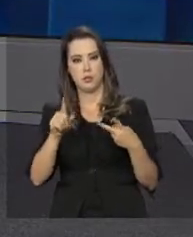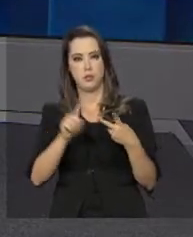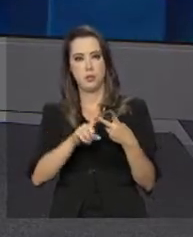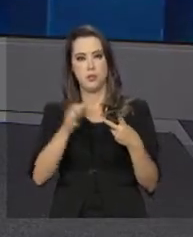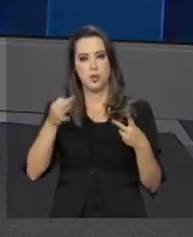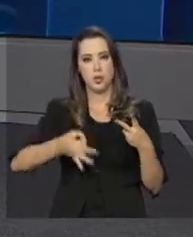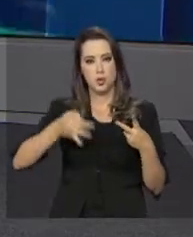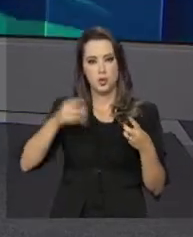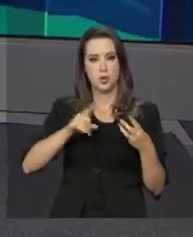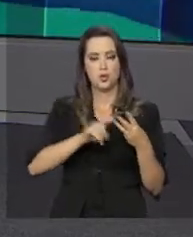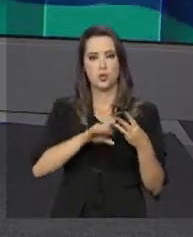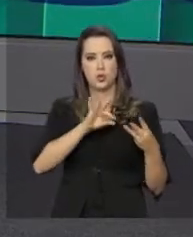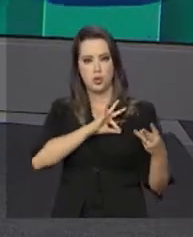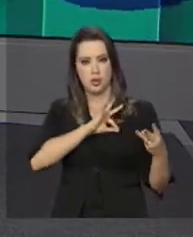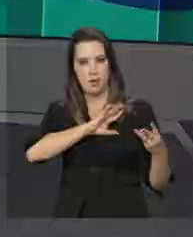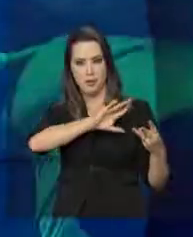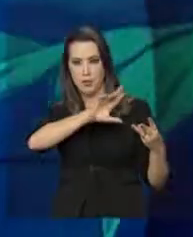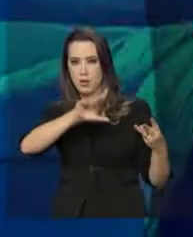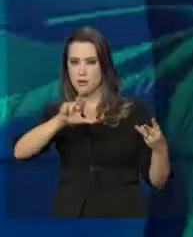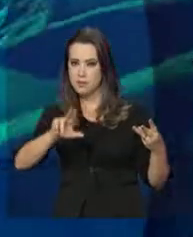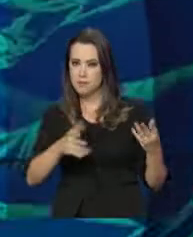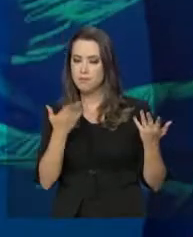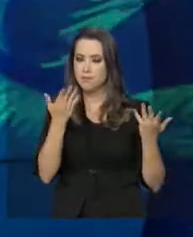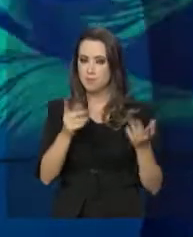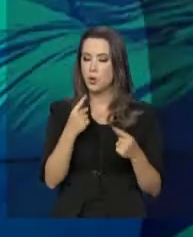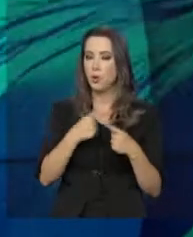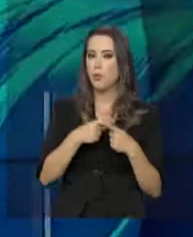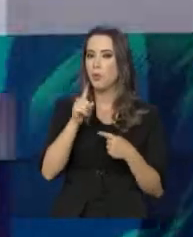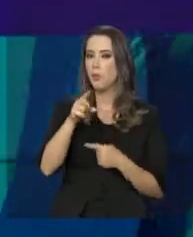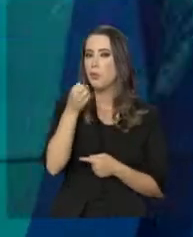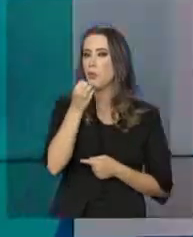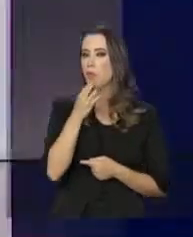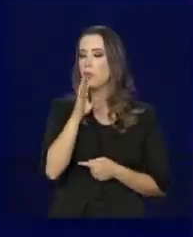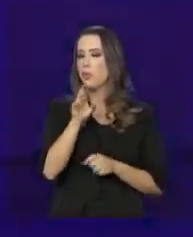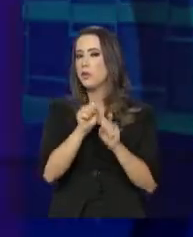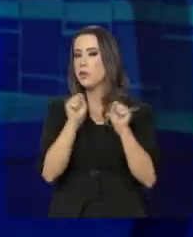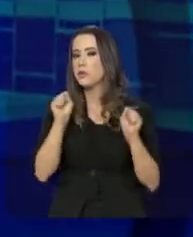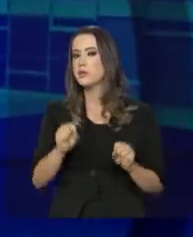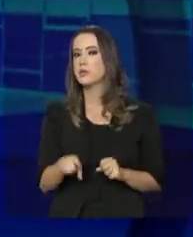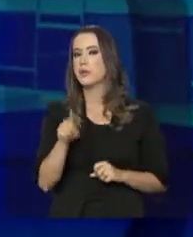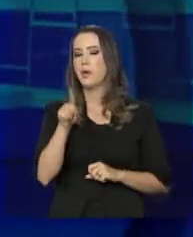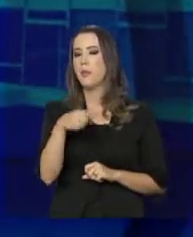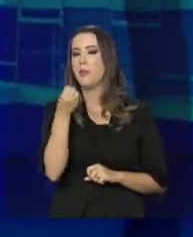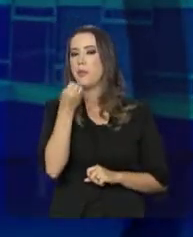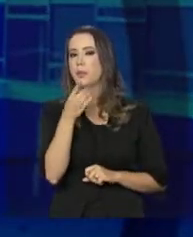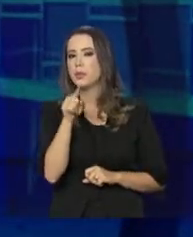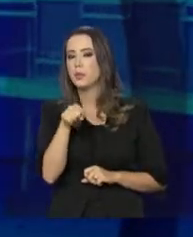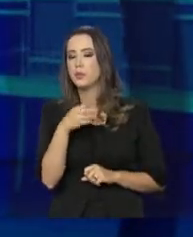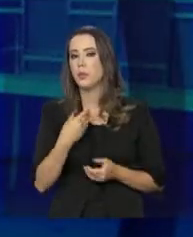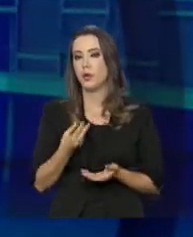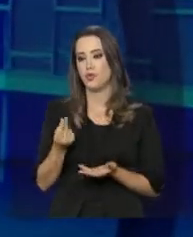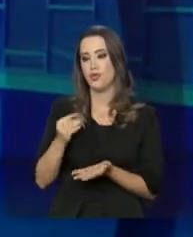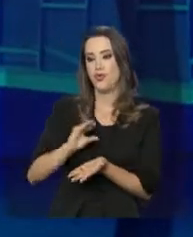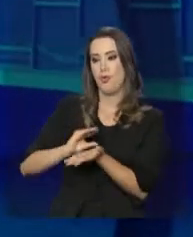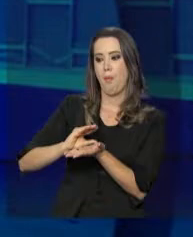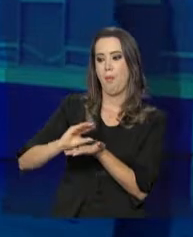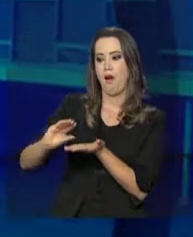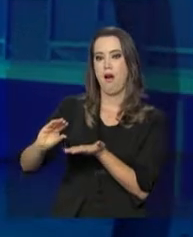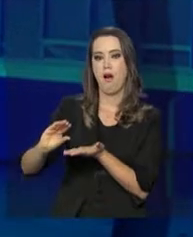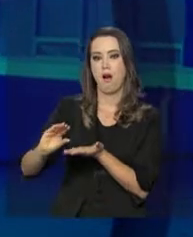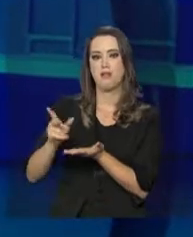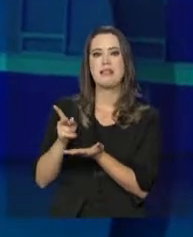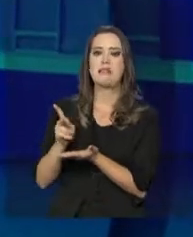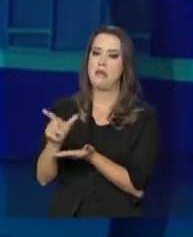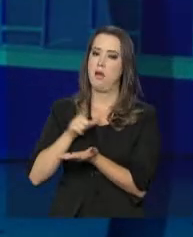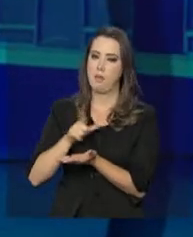federal civil e militares uma das vantagens do sistema único de segurança pública é a destinação de recursos permanentes para